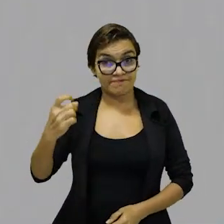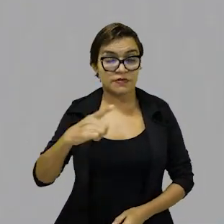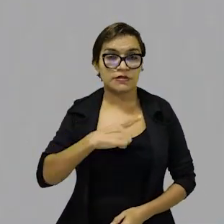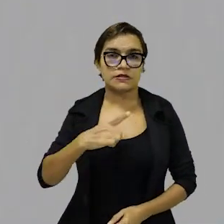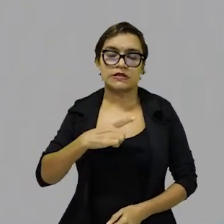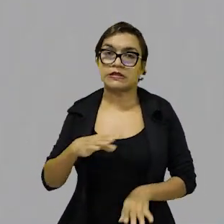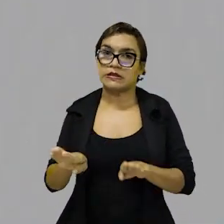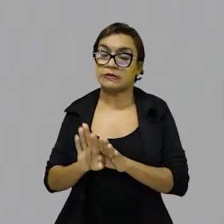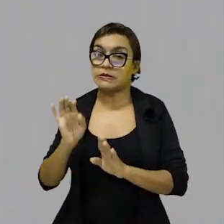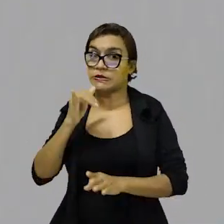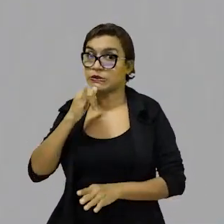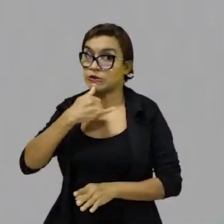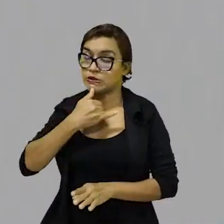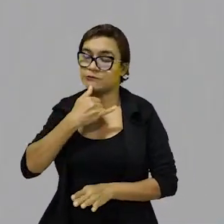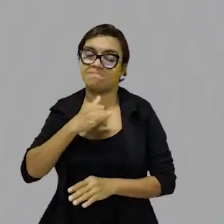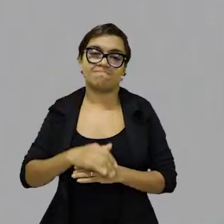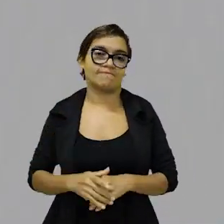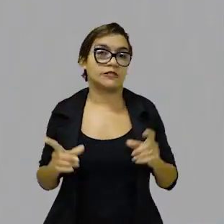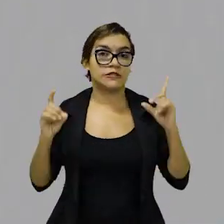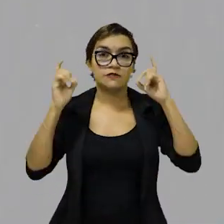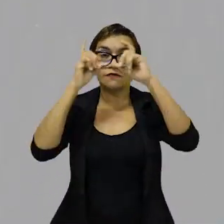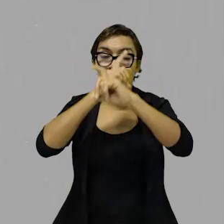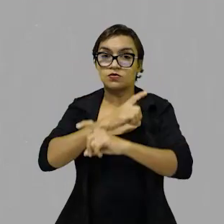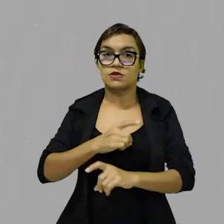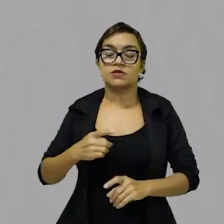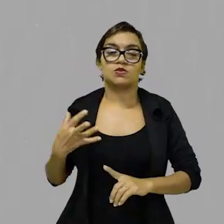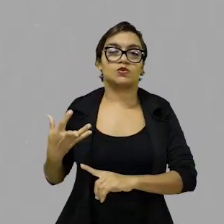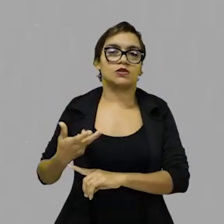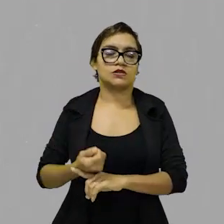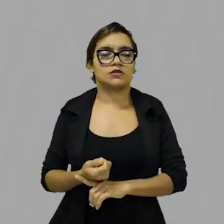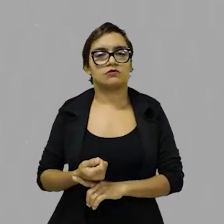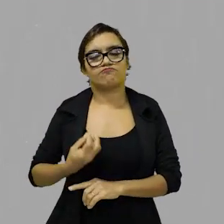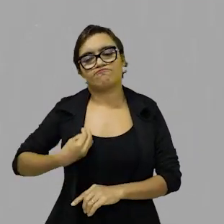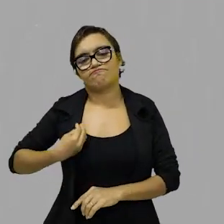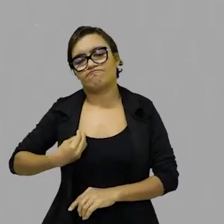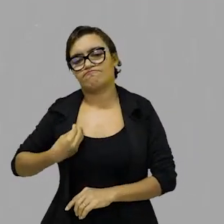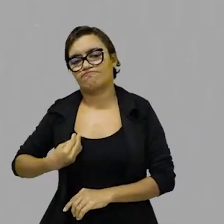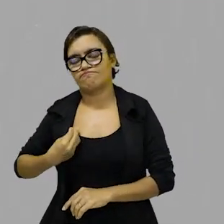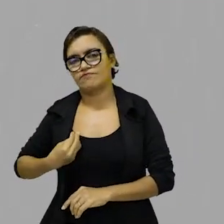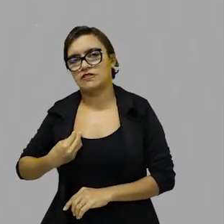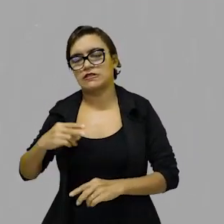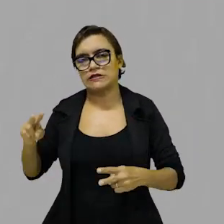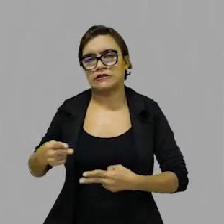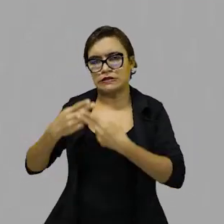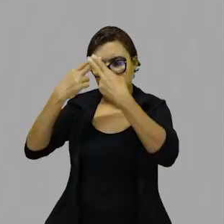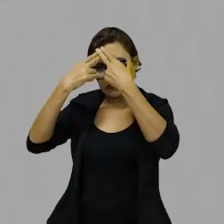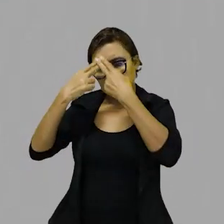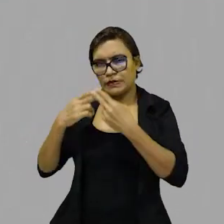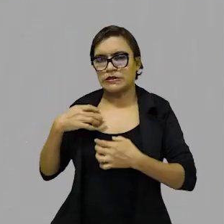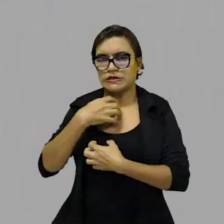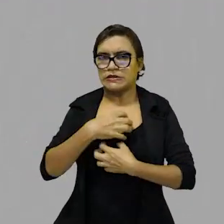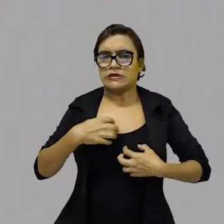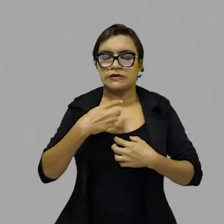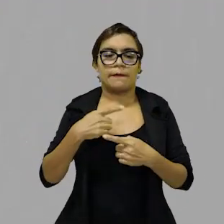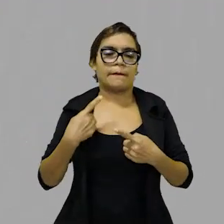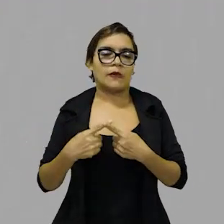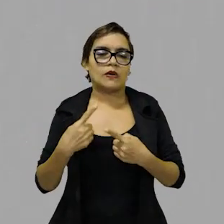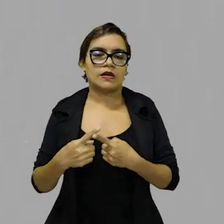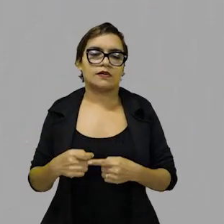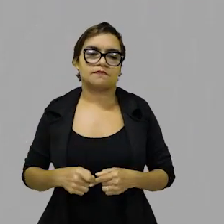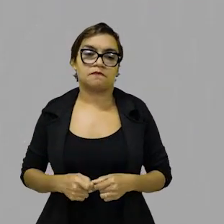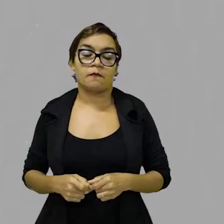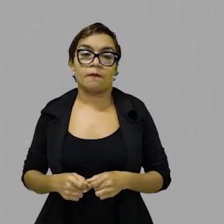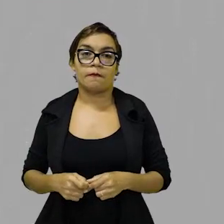e triste. Dificilmente esses artistas não têm vidas tristes, trágicas, pesadas, densas. Por quê? Porque